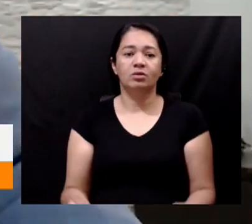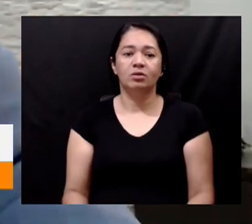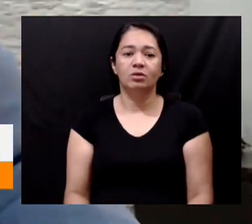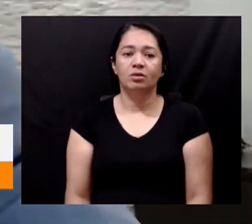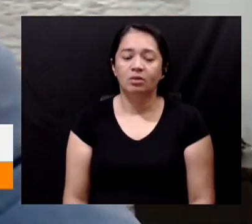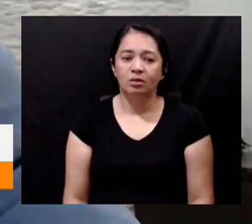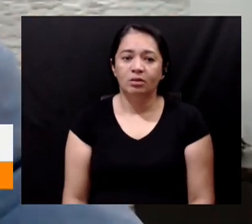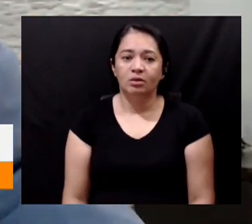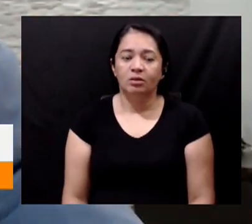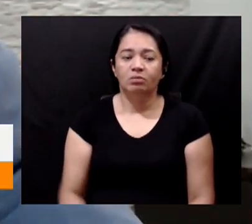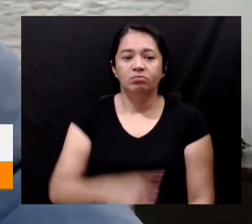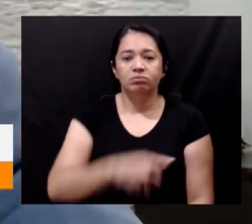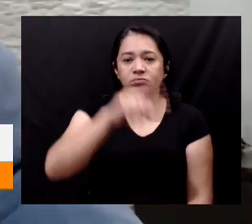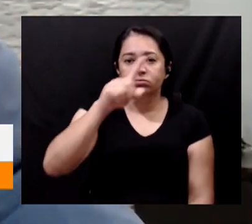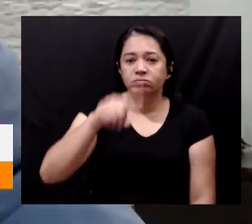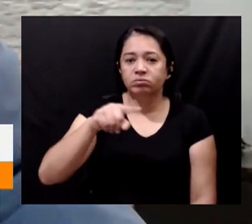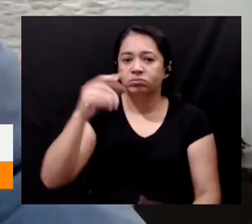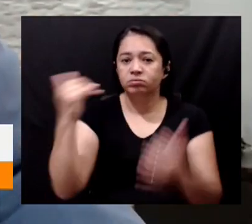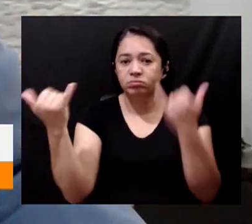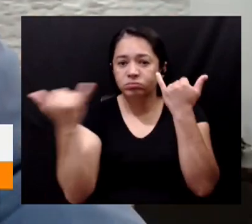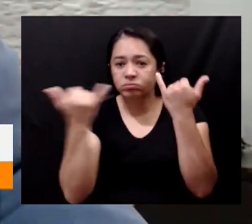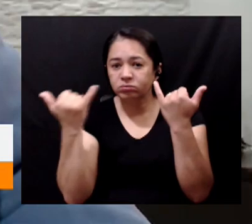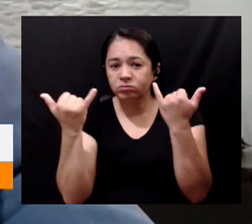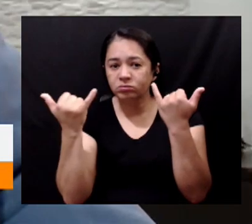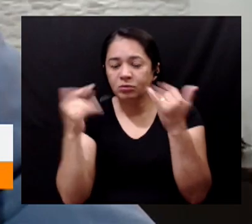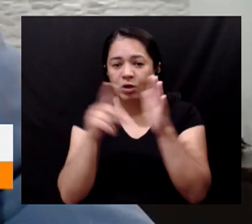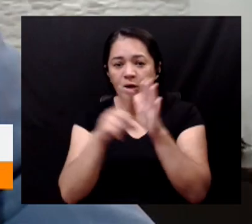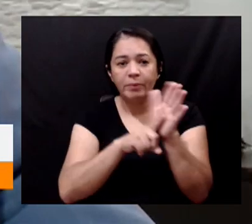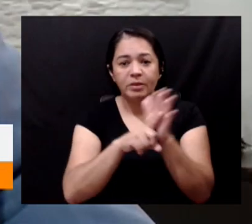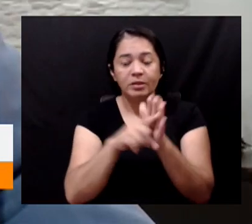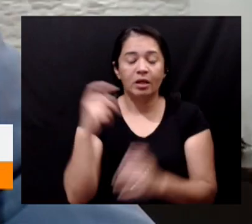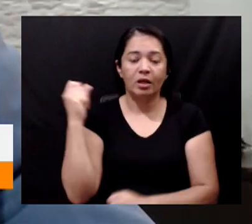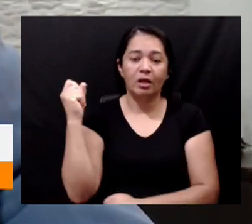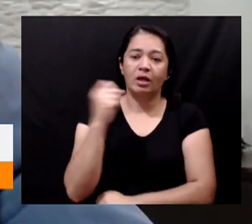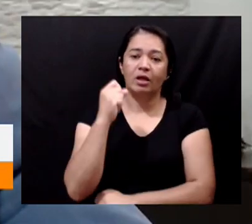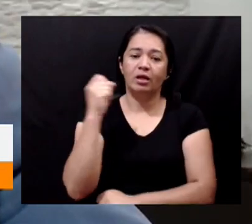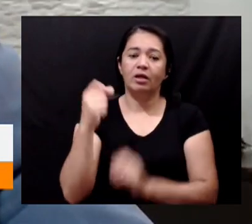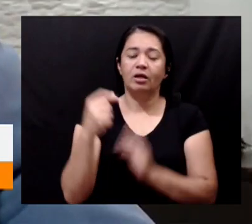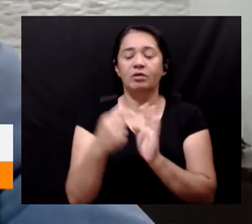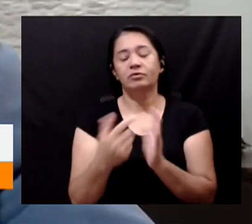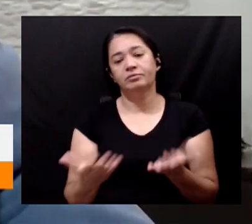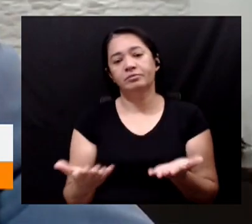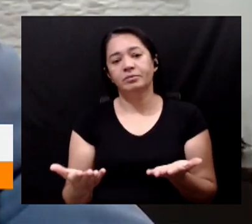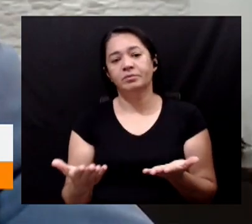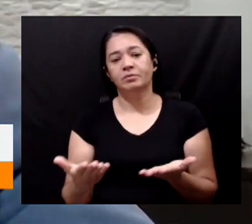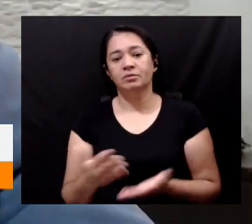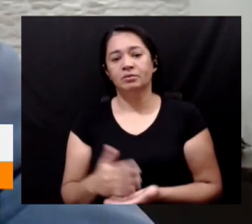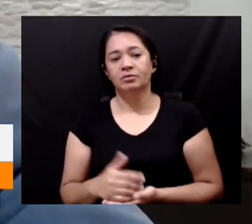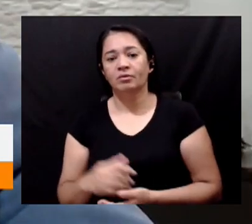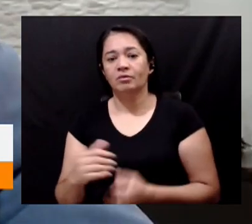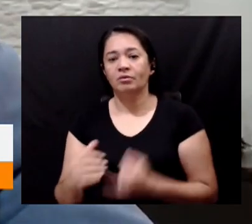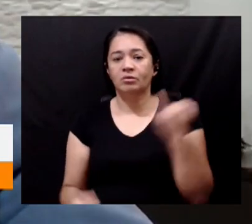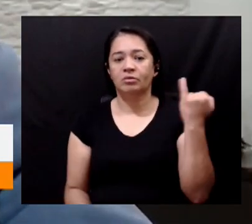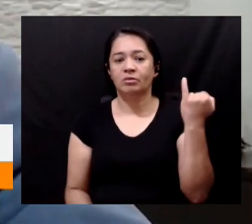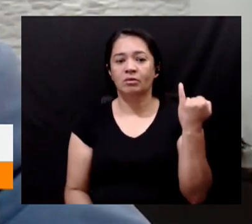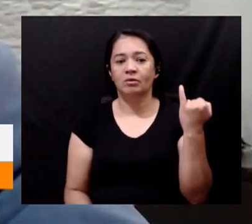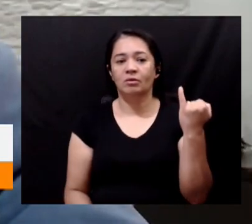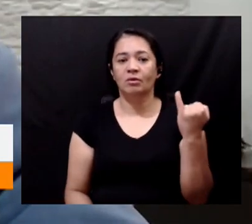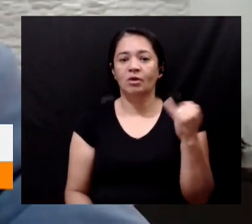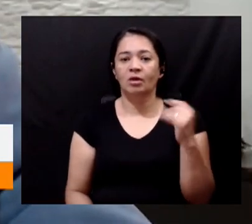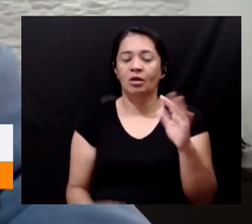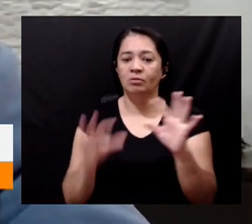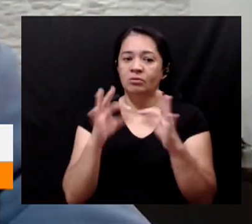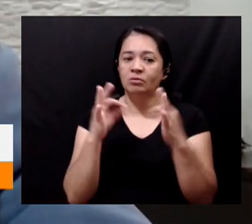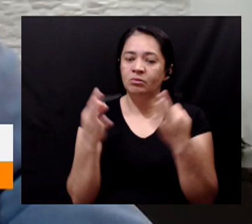você consegue perceber o quão grave é isso. Então, é muito importante realmente que os pais orientem os